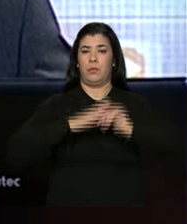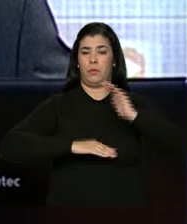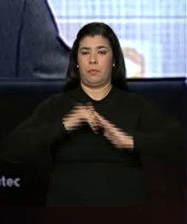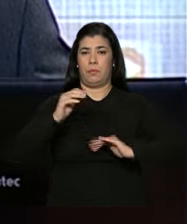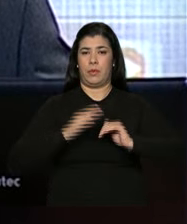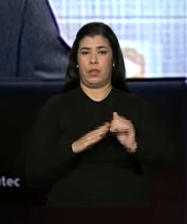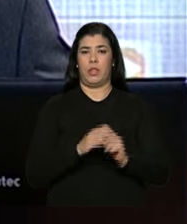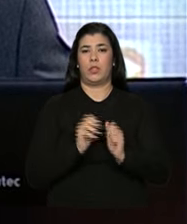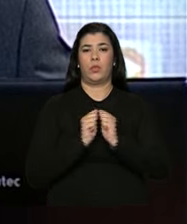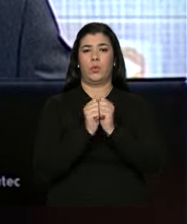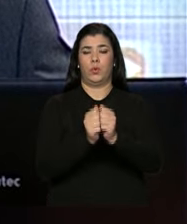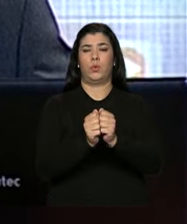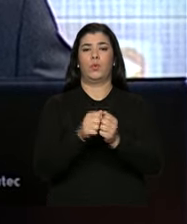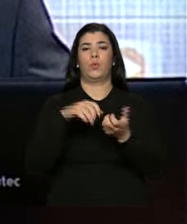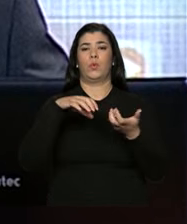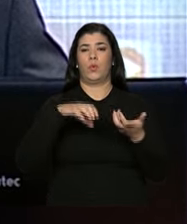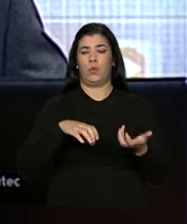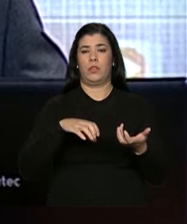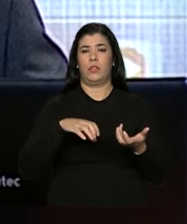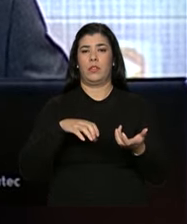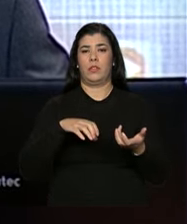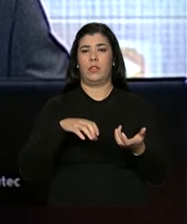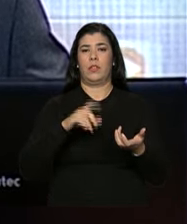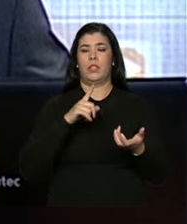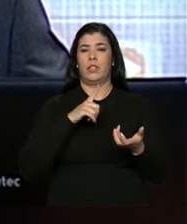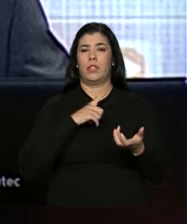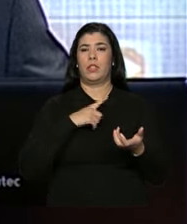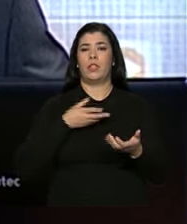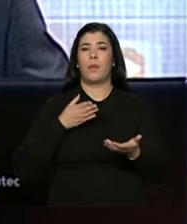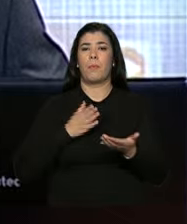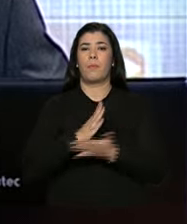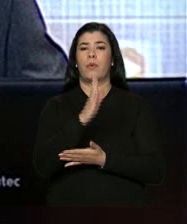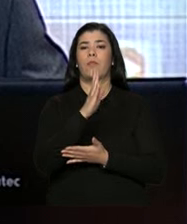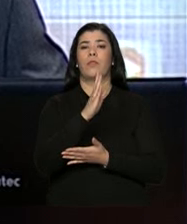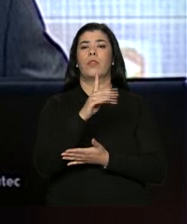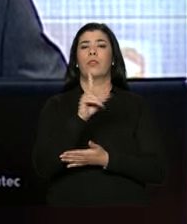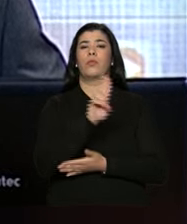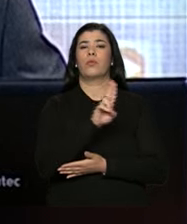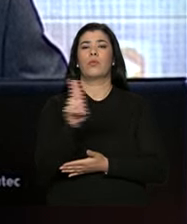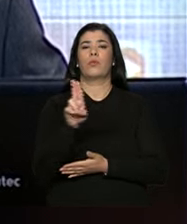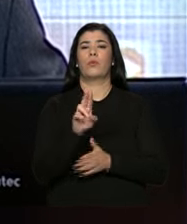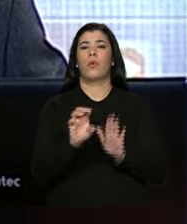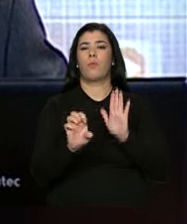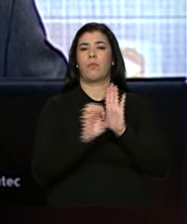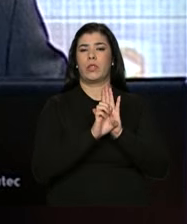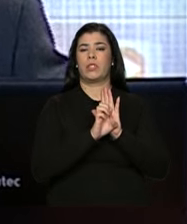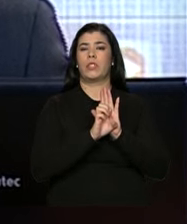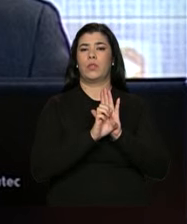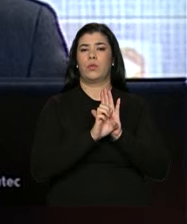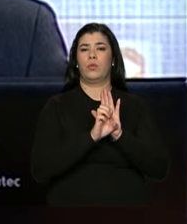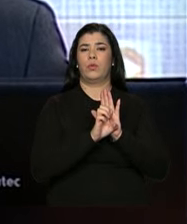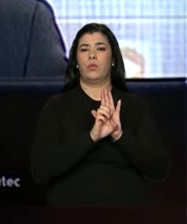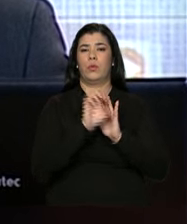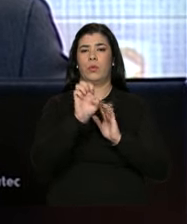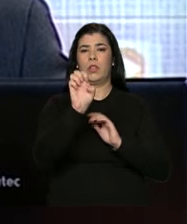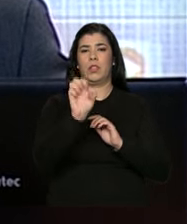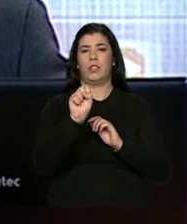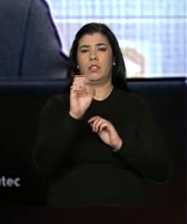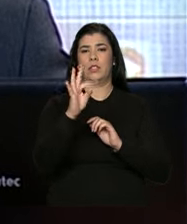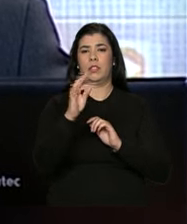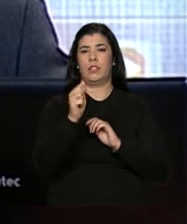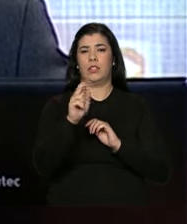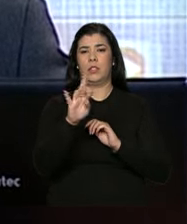também do nosso Congresso Nacional, quando aprovou conhecido o Estatuto do Desarmamento. Na verdade, é uma grande